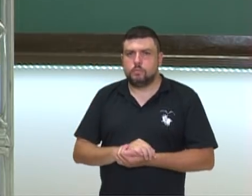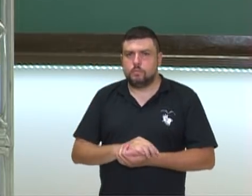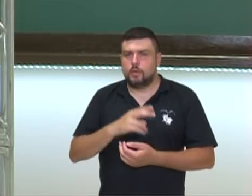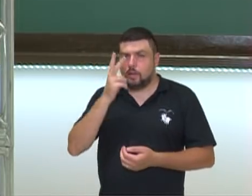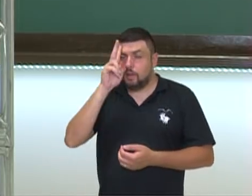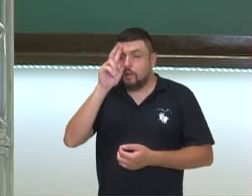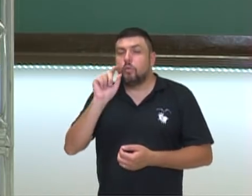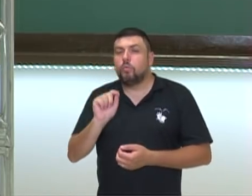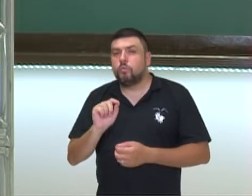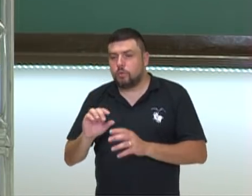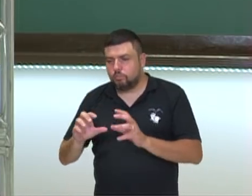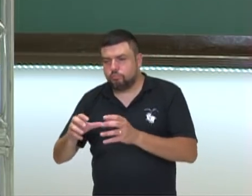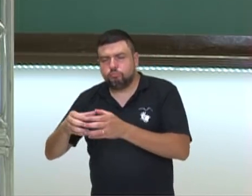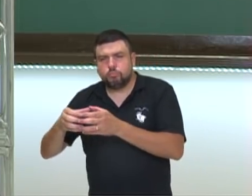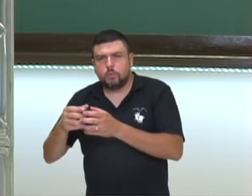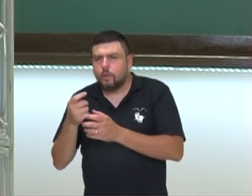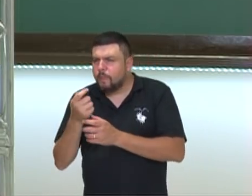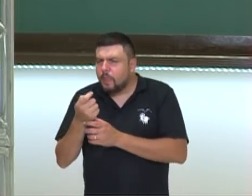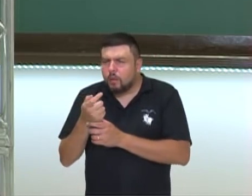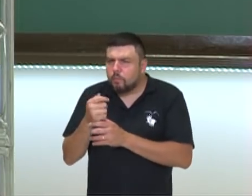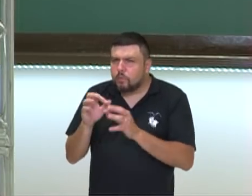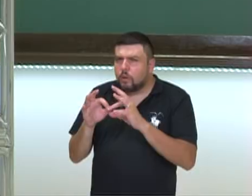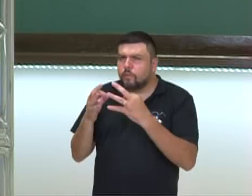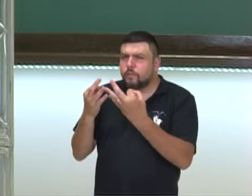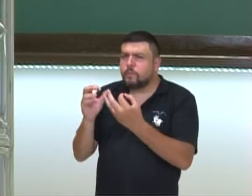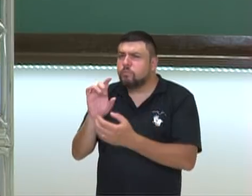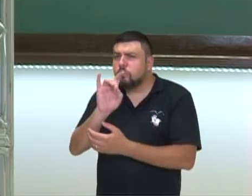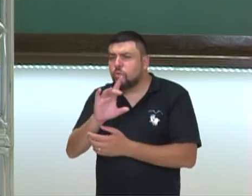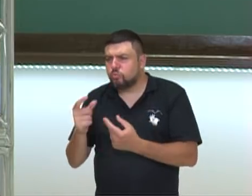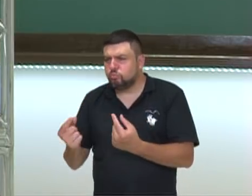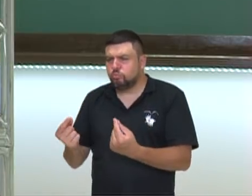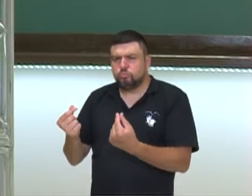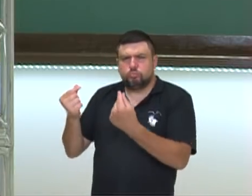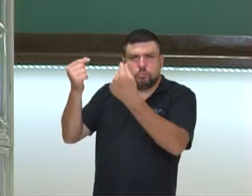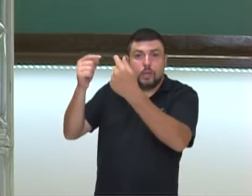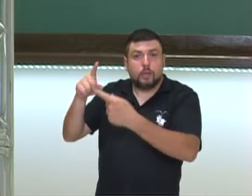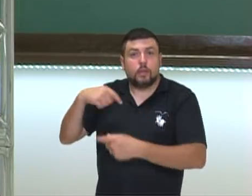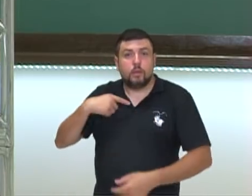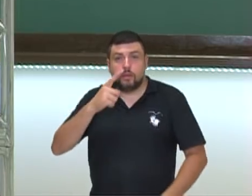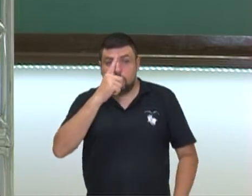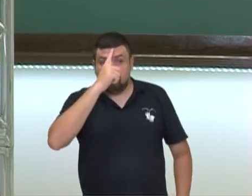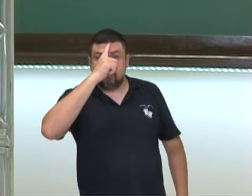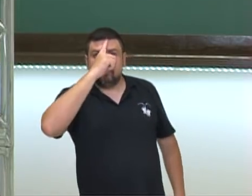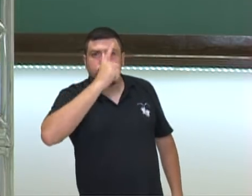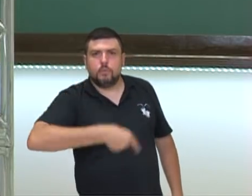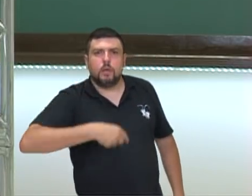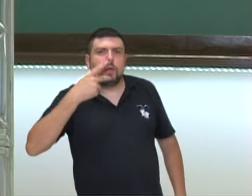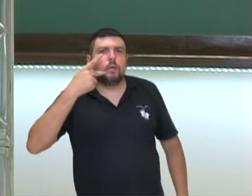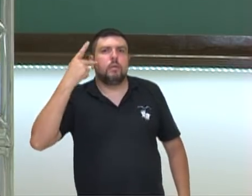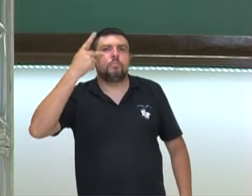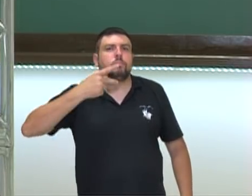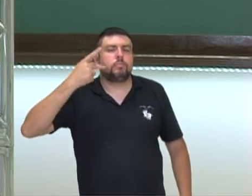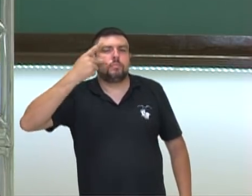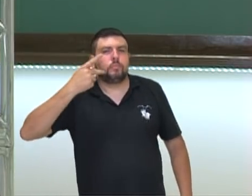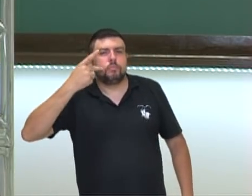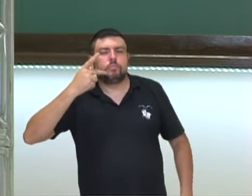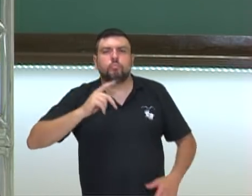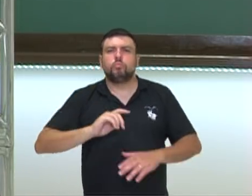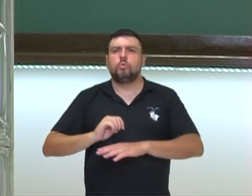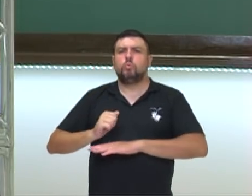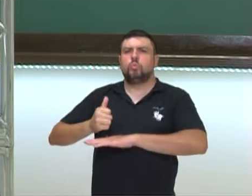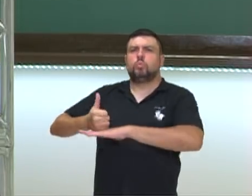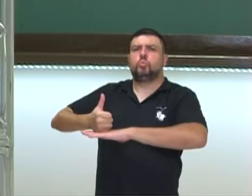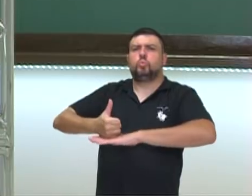de poucos. Então, poucas famílias mais ricas, mais abastadas, dominavam a política nas suas regiões, nos seus estados,